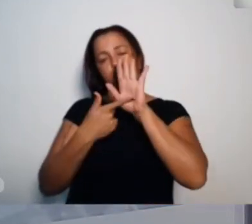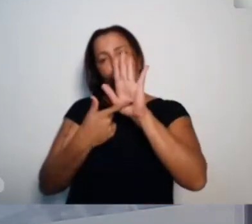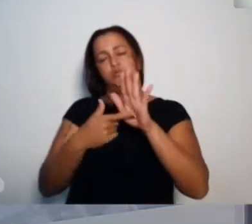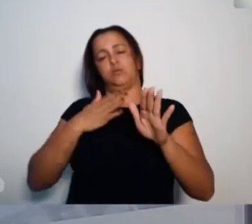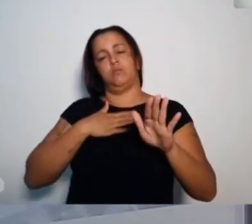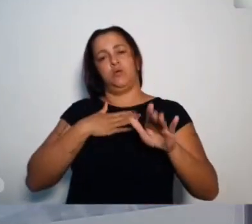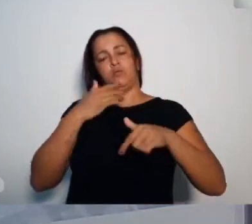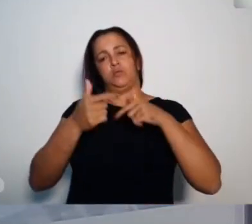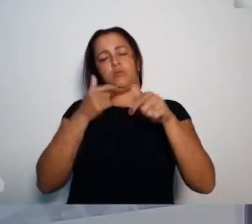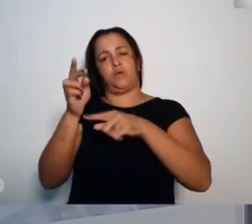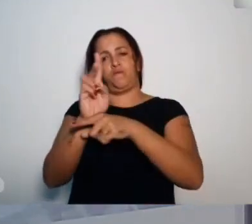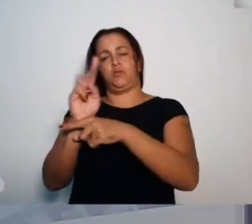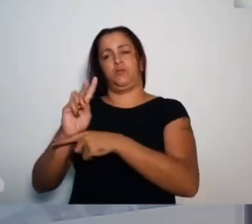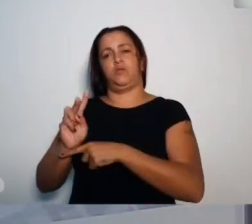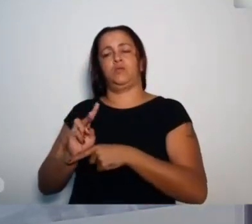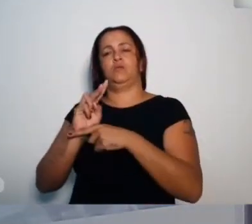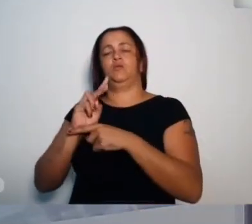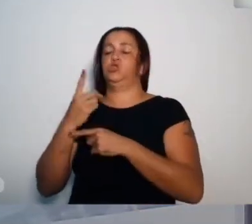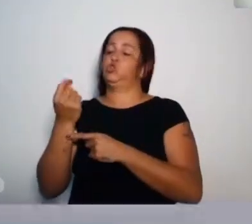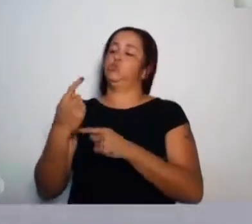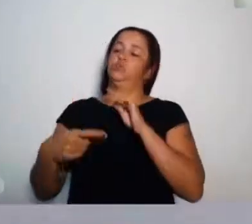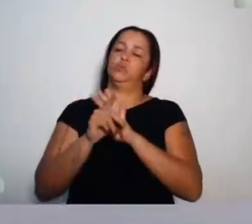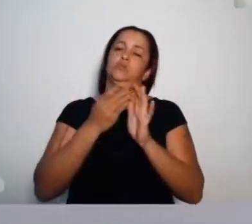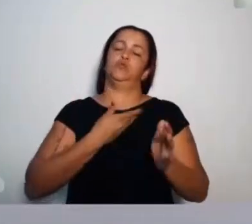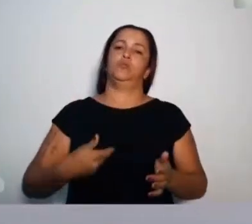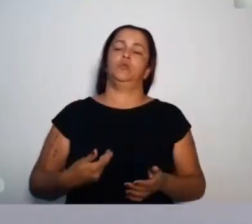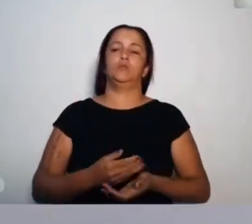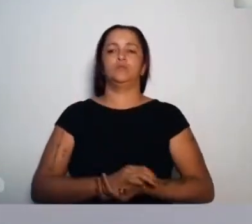de fiscalização do dinheiro público.